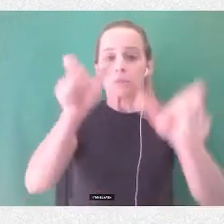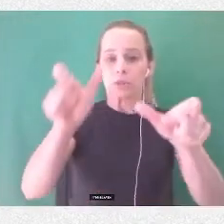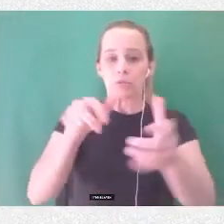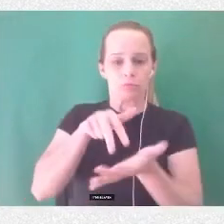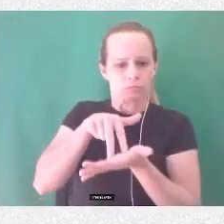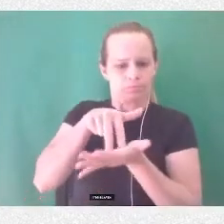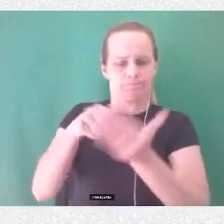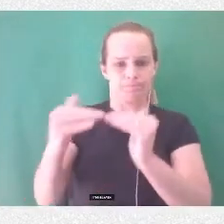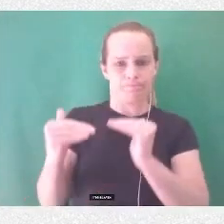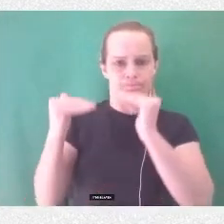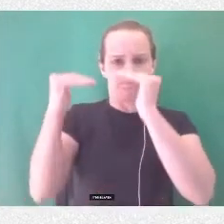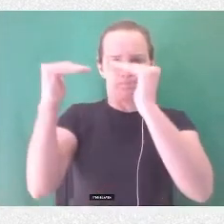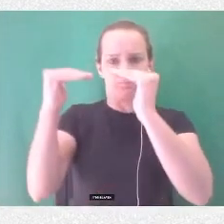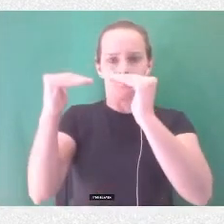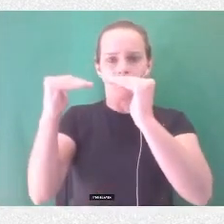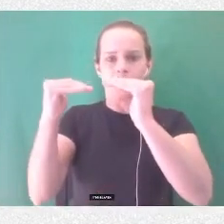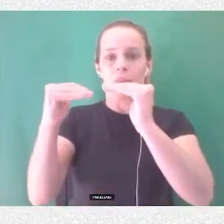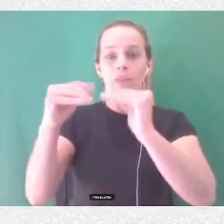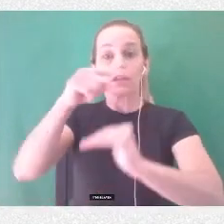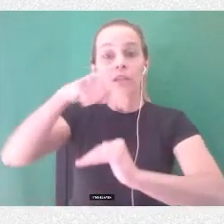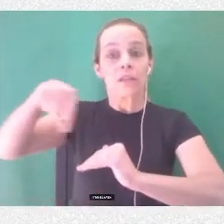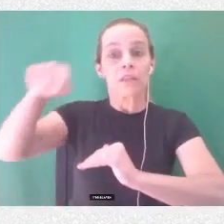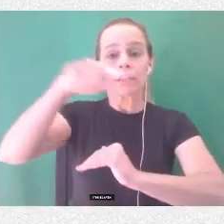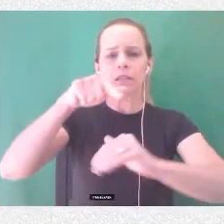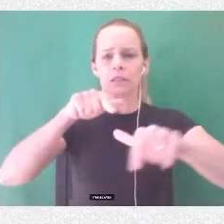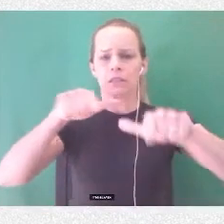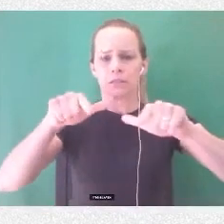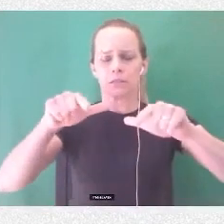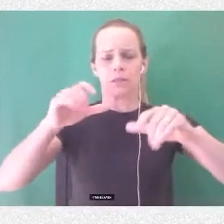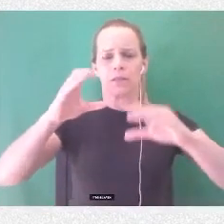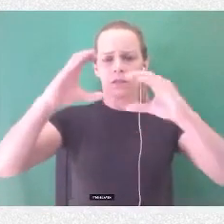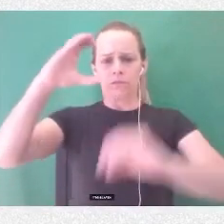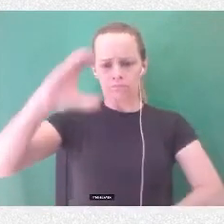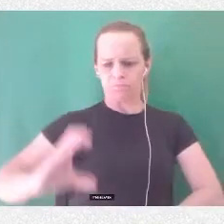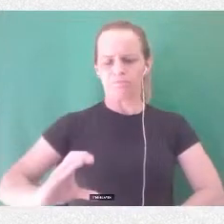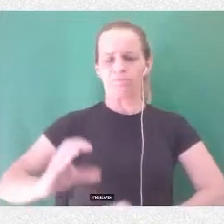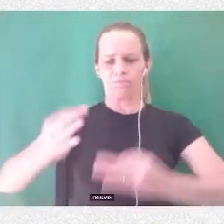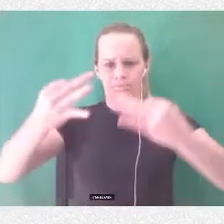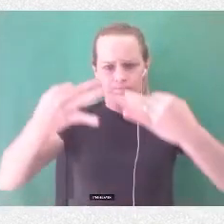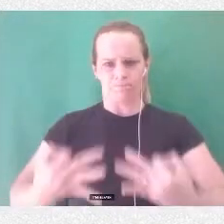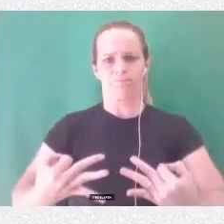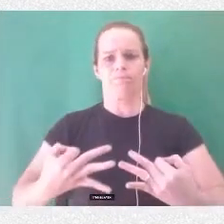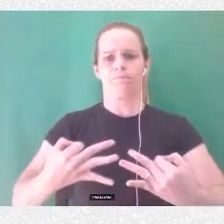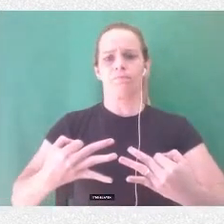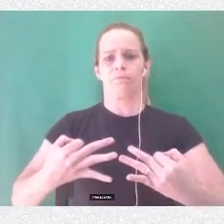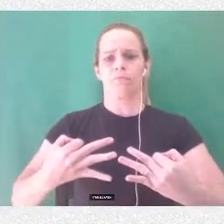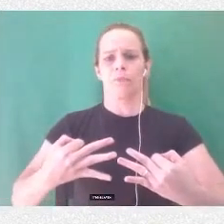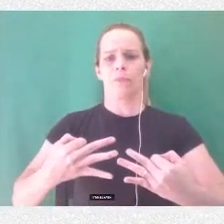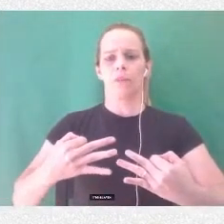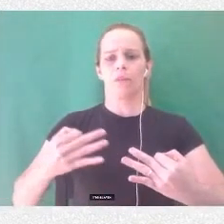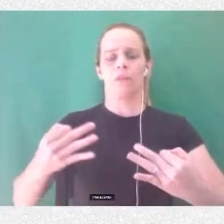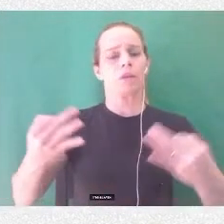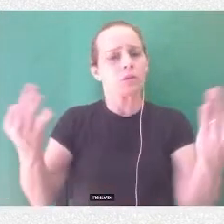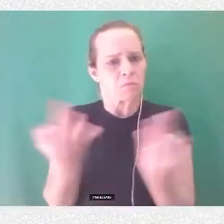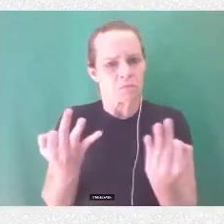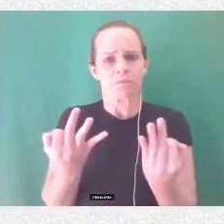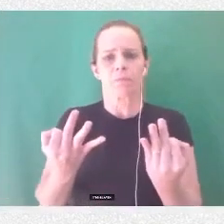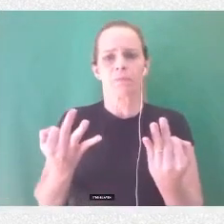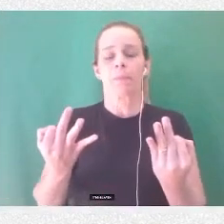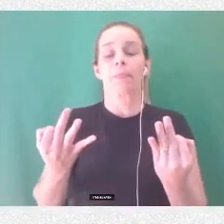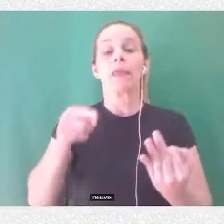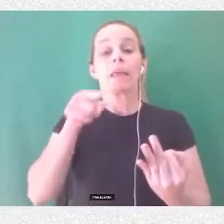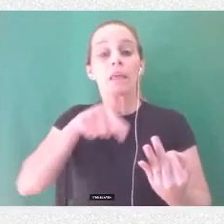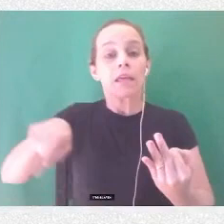serviços comportarem-se de forma cidadã, correta, eficiente e eficaz, certamente